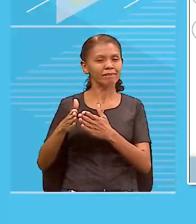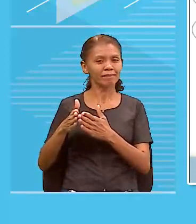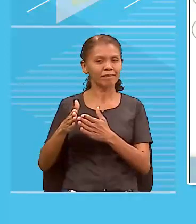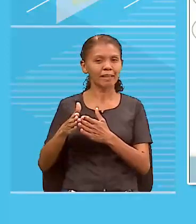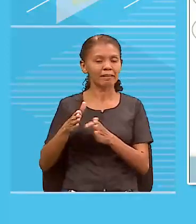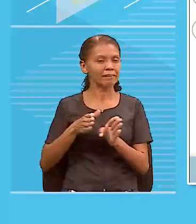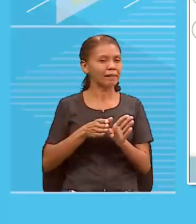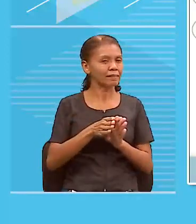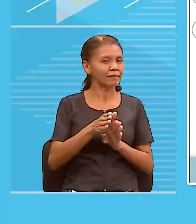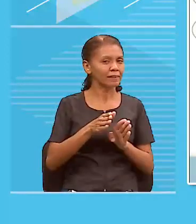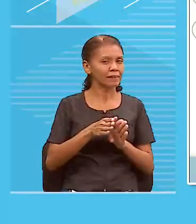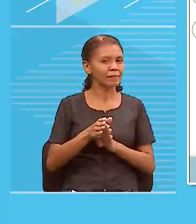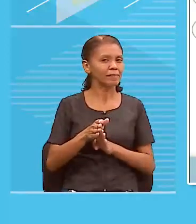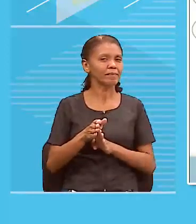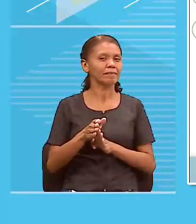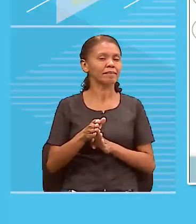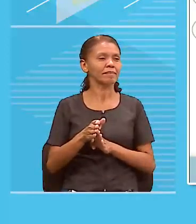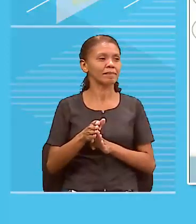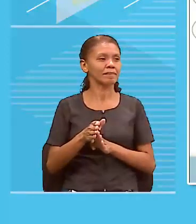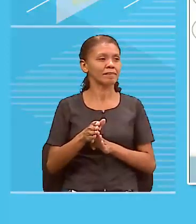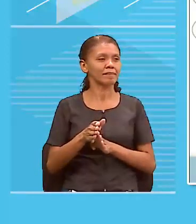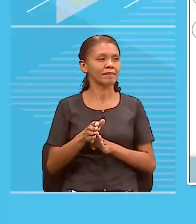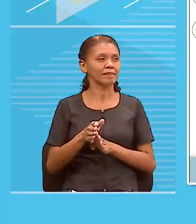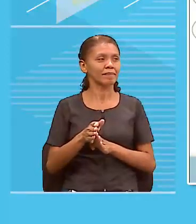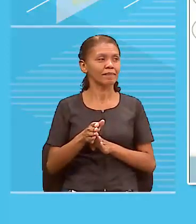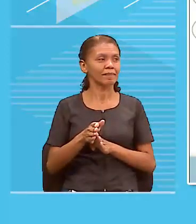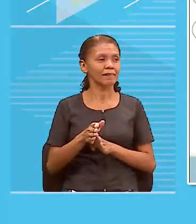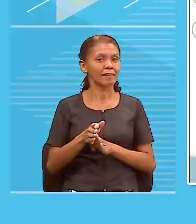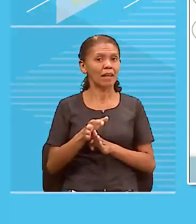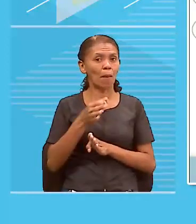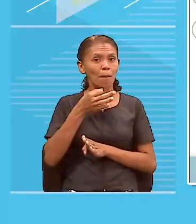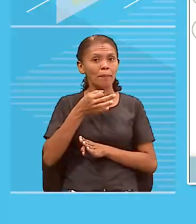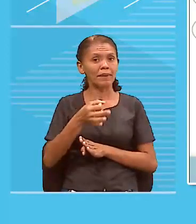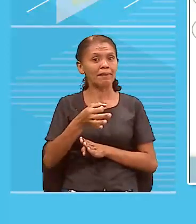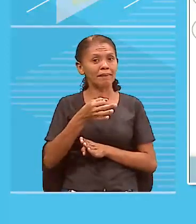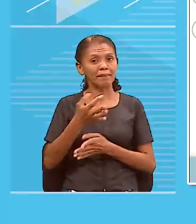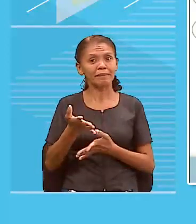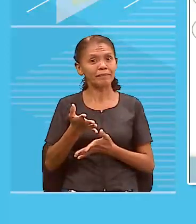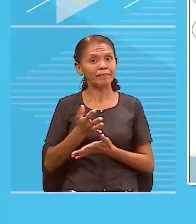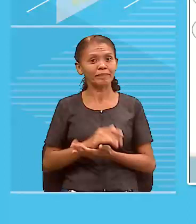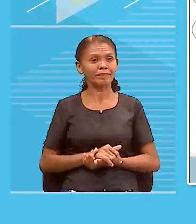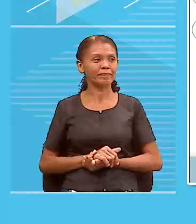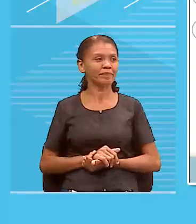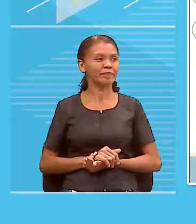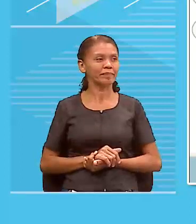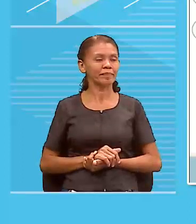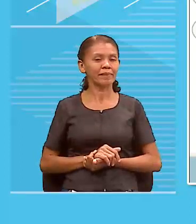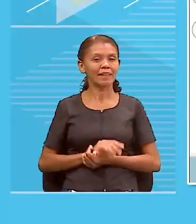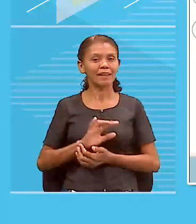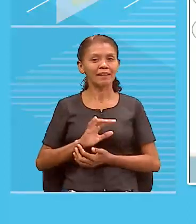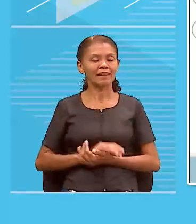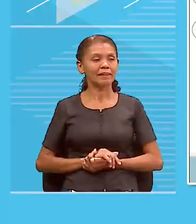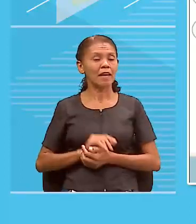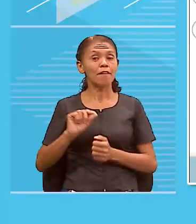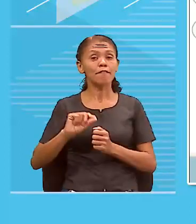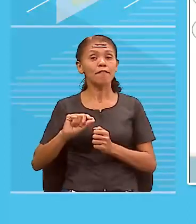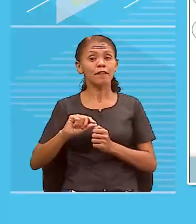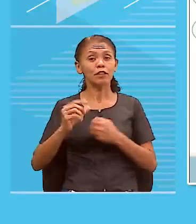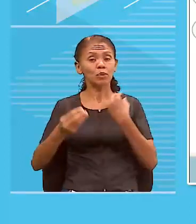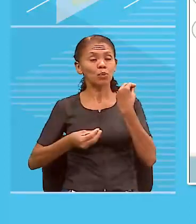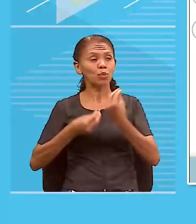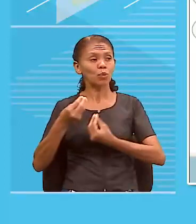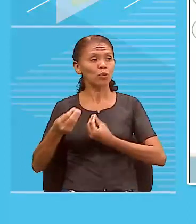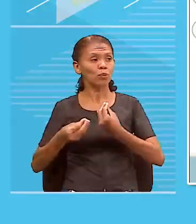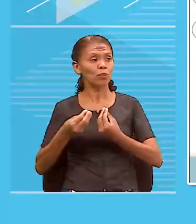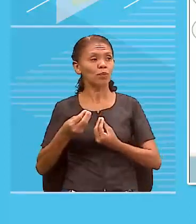do aconselhamento tá da sugestão como é que ele é realizado por ele pode ser